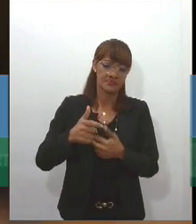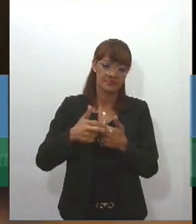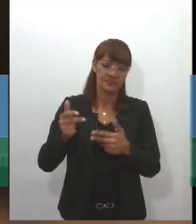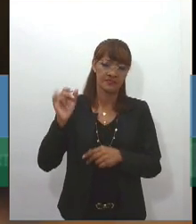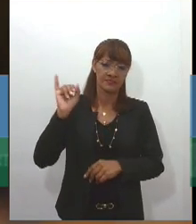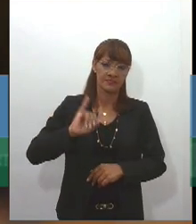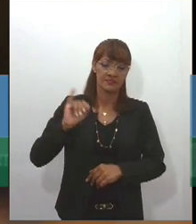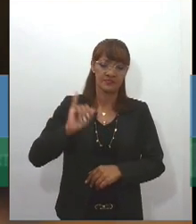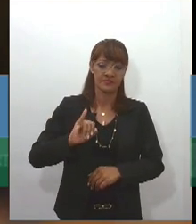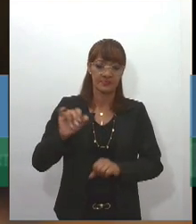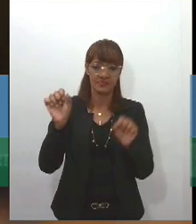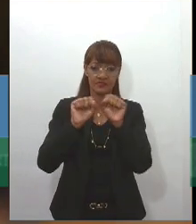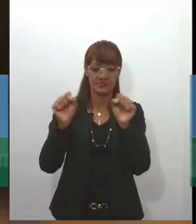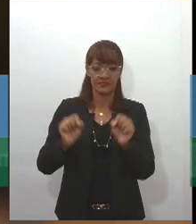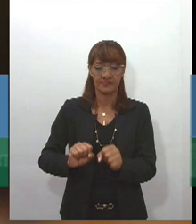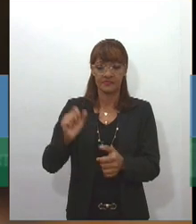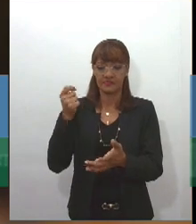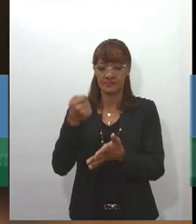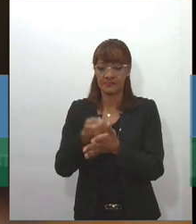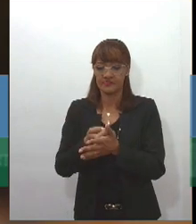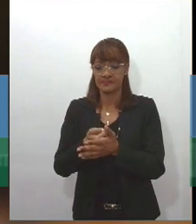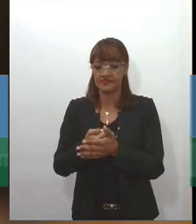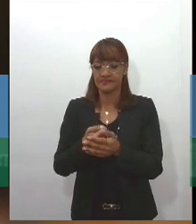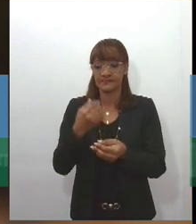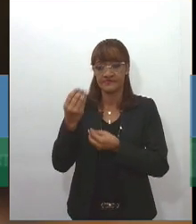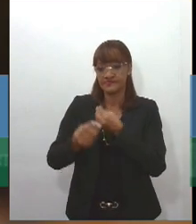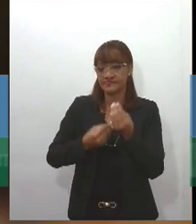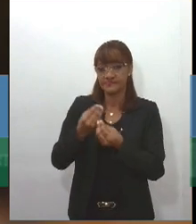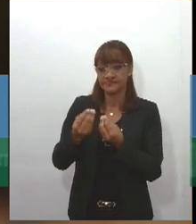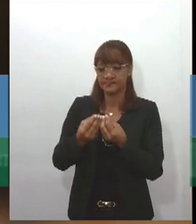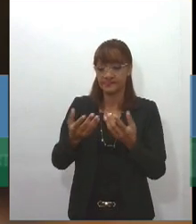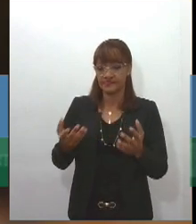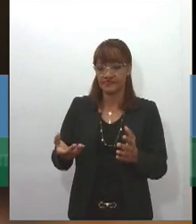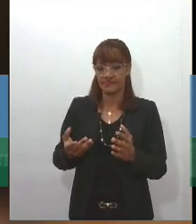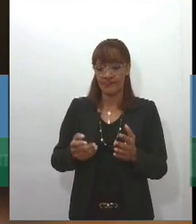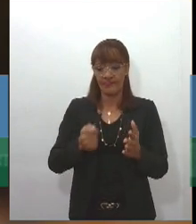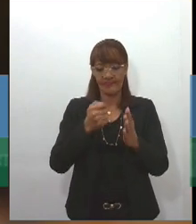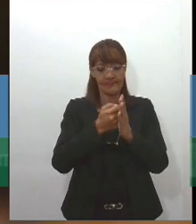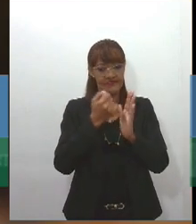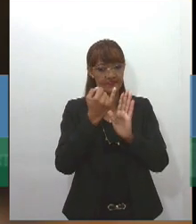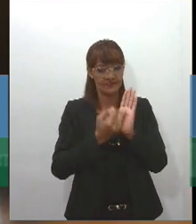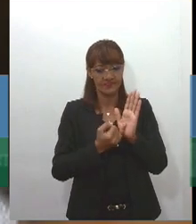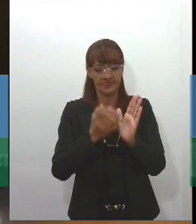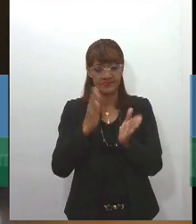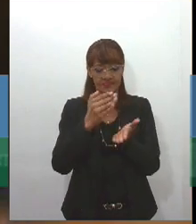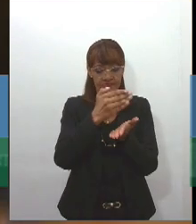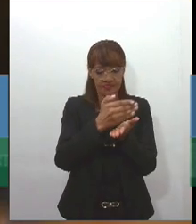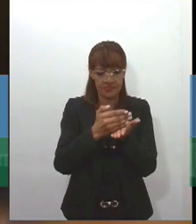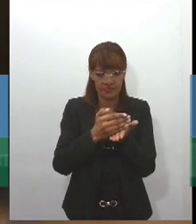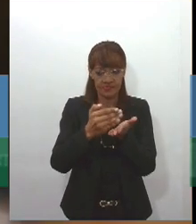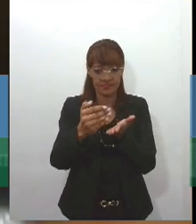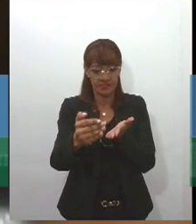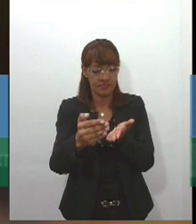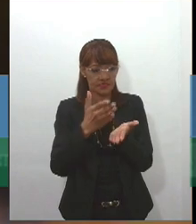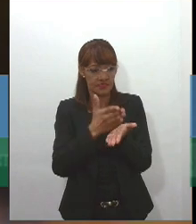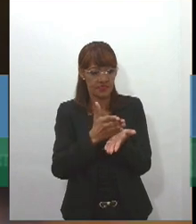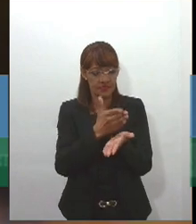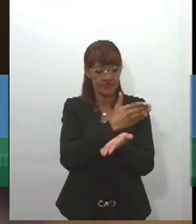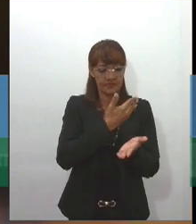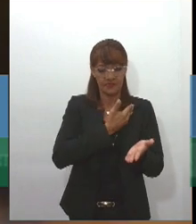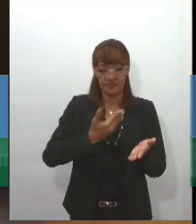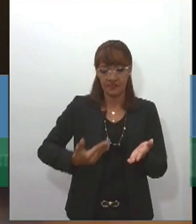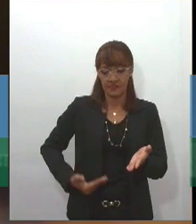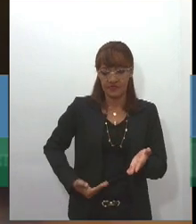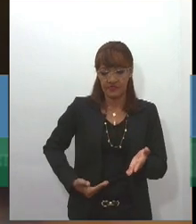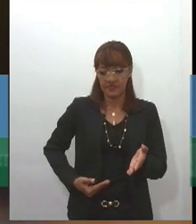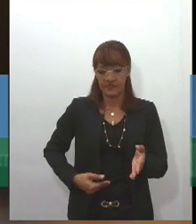pagamento aonde quando o imposto é pago ele já é dividido a parte que vai pro governo e a parte da fatura que vai